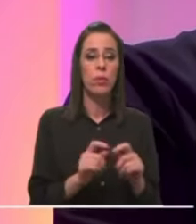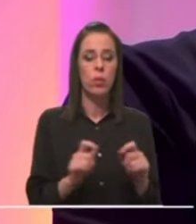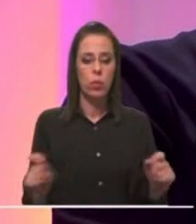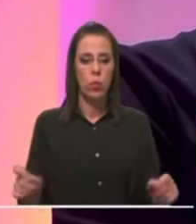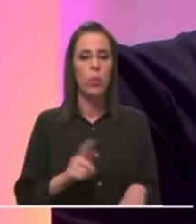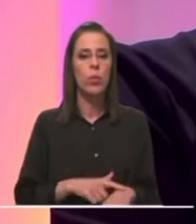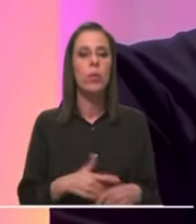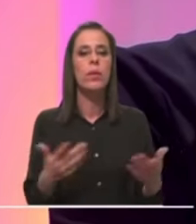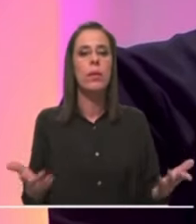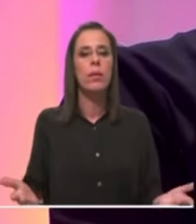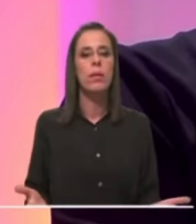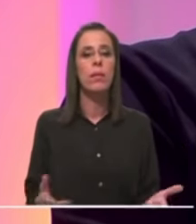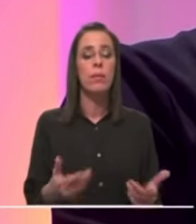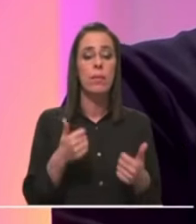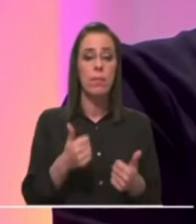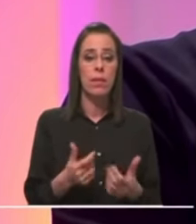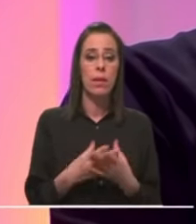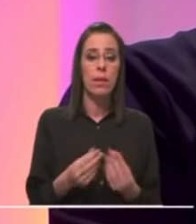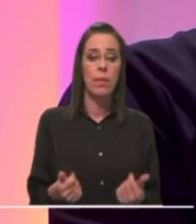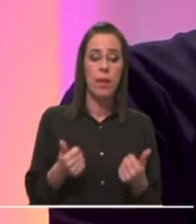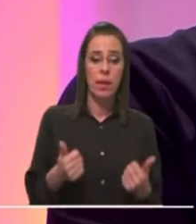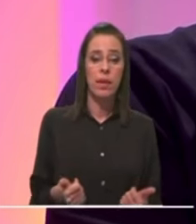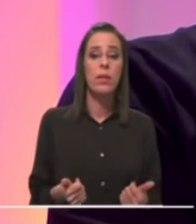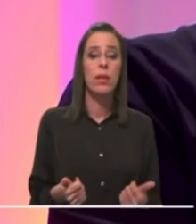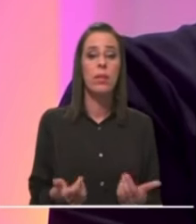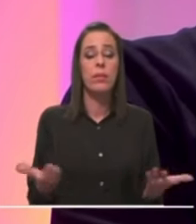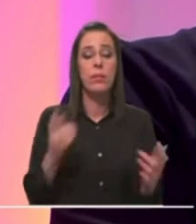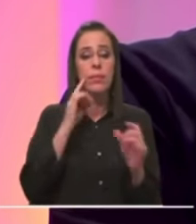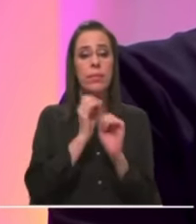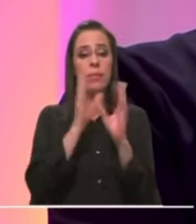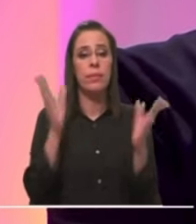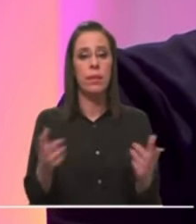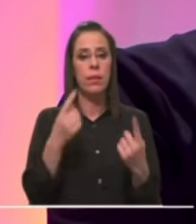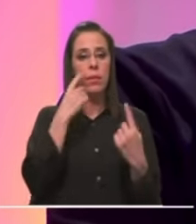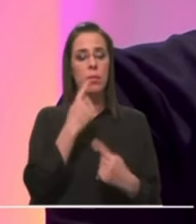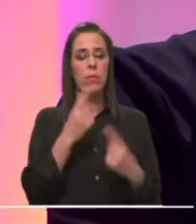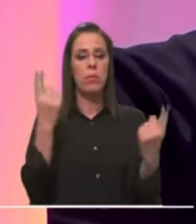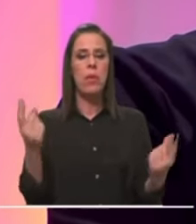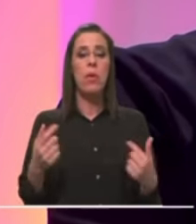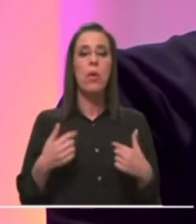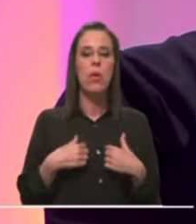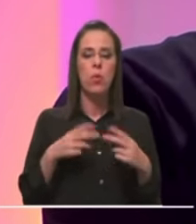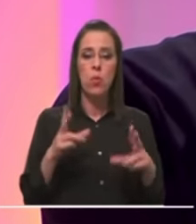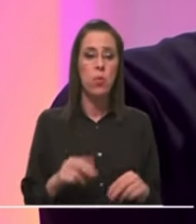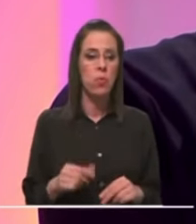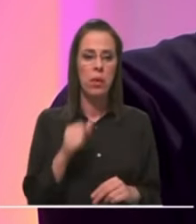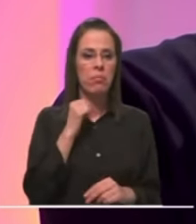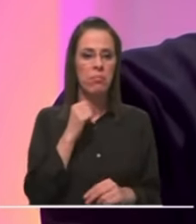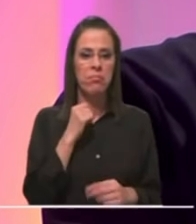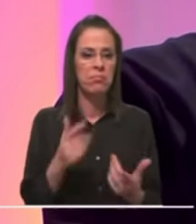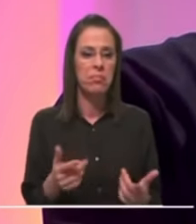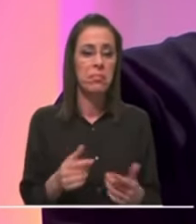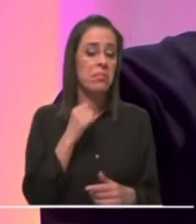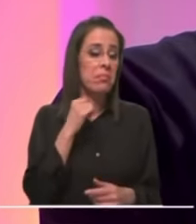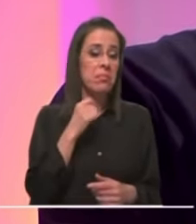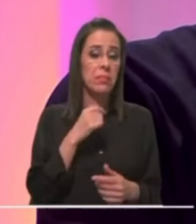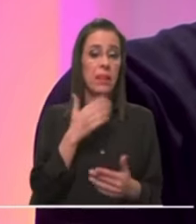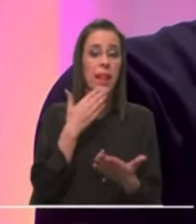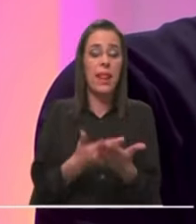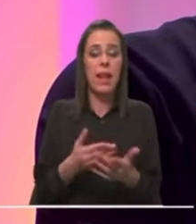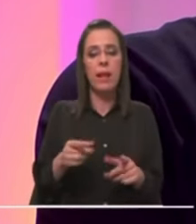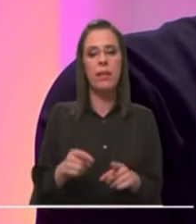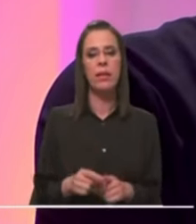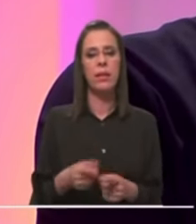o tempo eh eh muito bem resolvida Eh claro com um grau de Exposição grande mas eu nunca alimentei muito